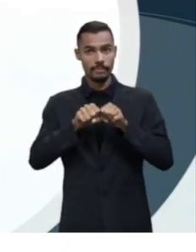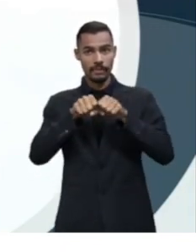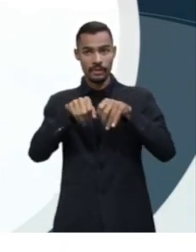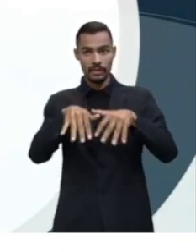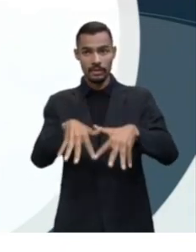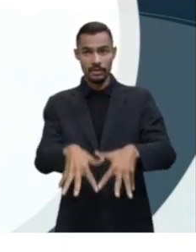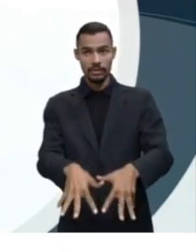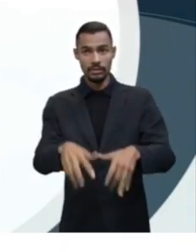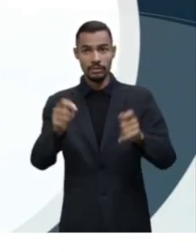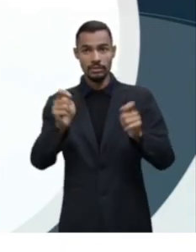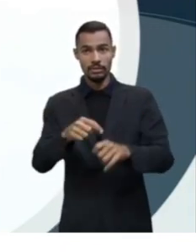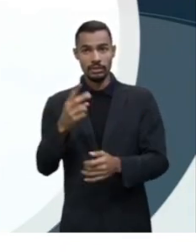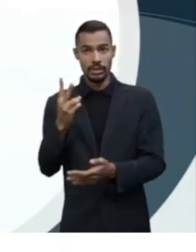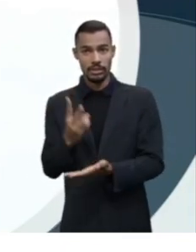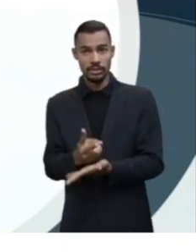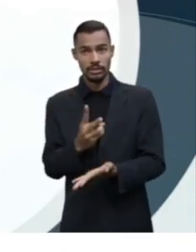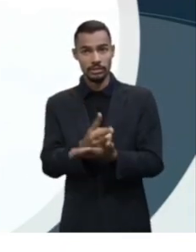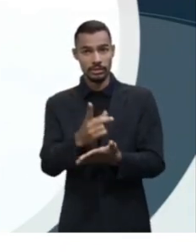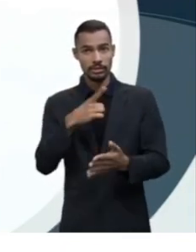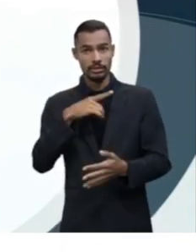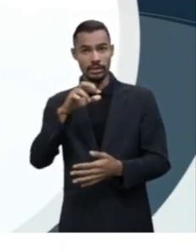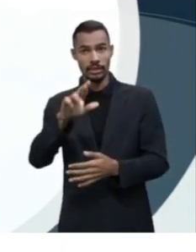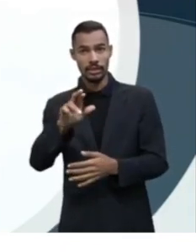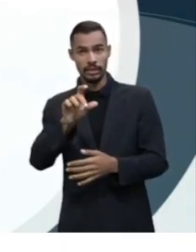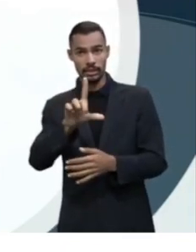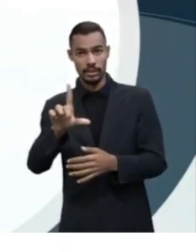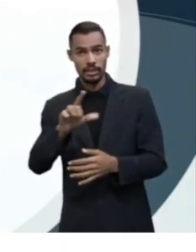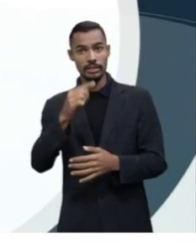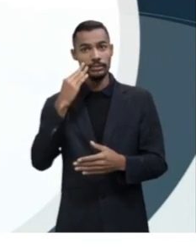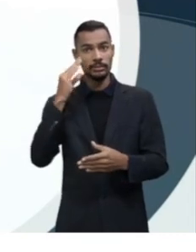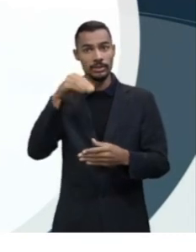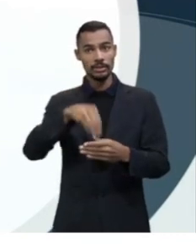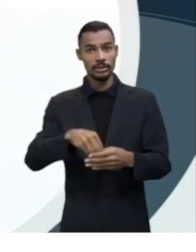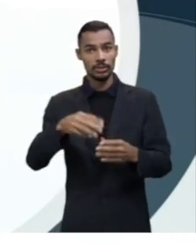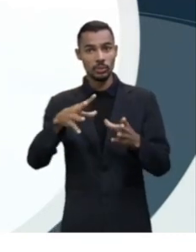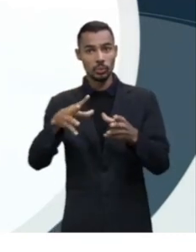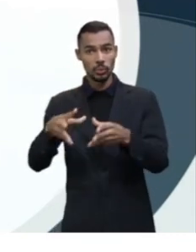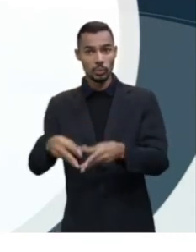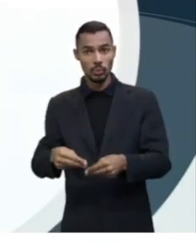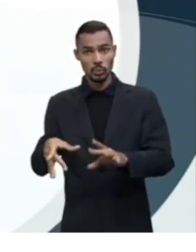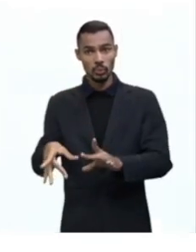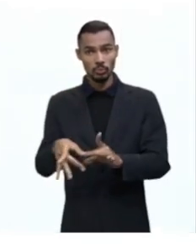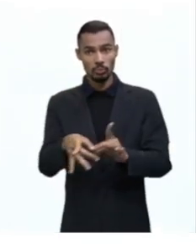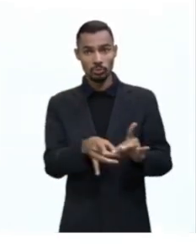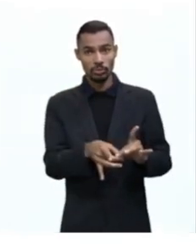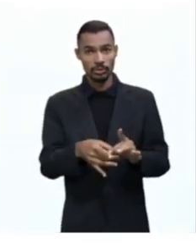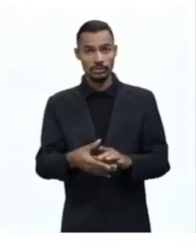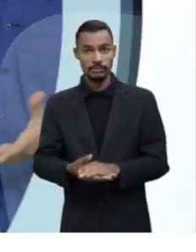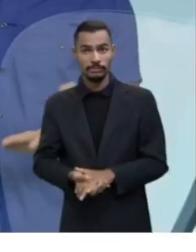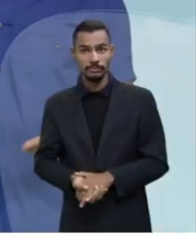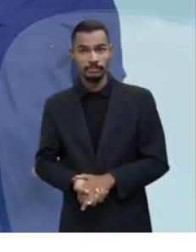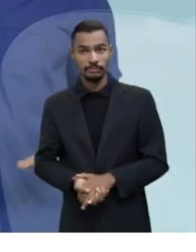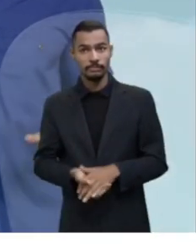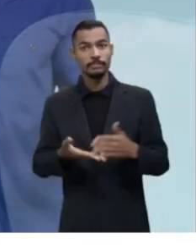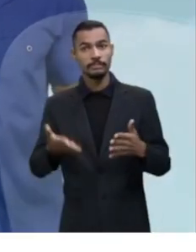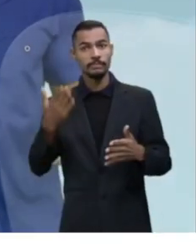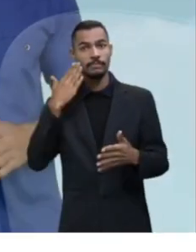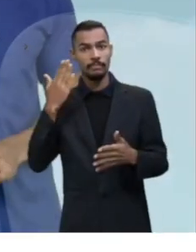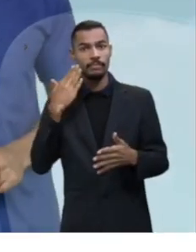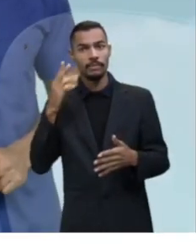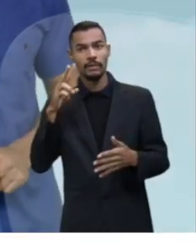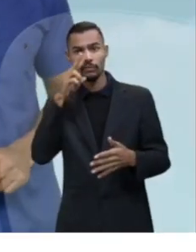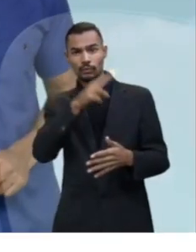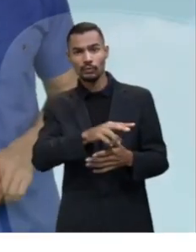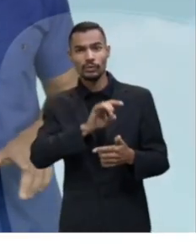envolve o fuste, e da resistência de ponta RL, com o solo no entorno da ponta. Para medir essa